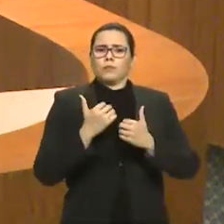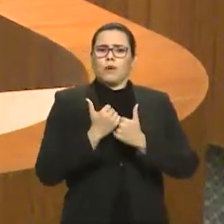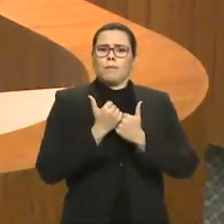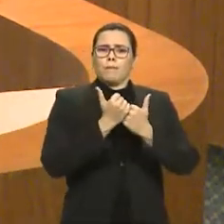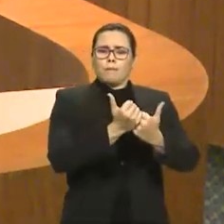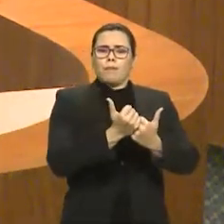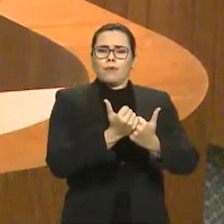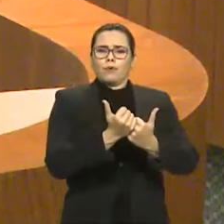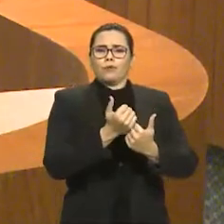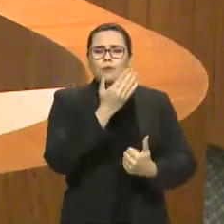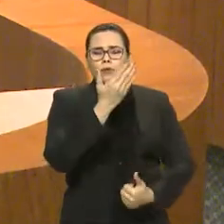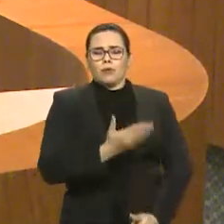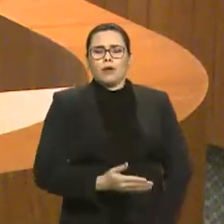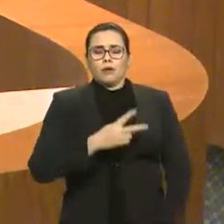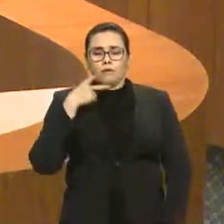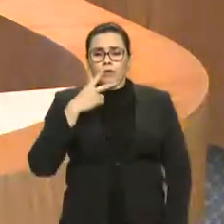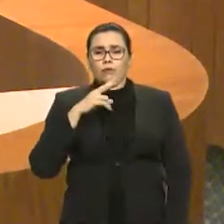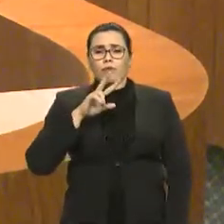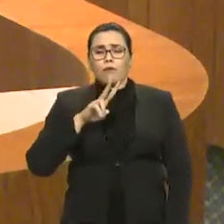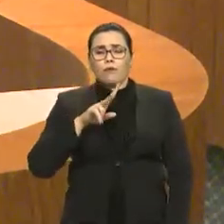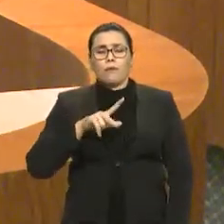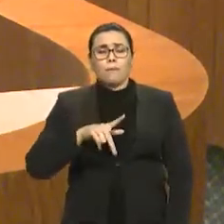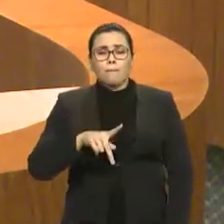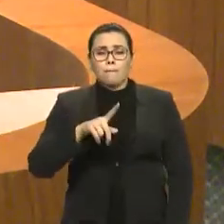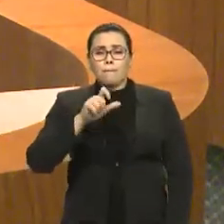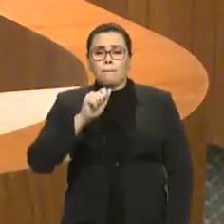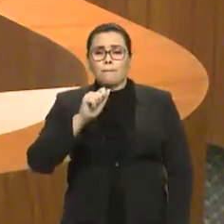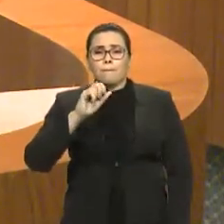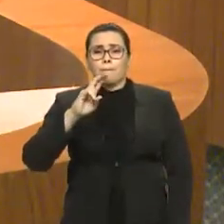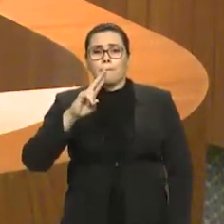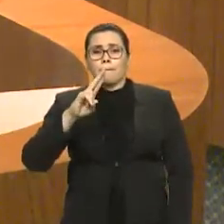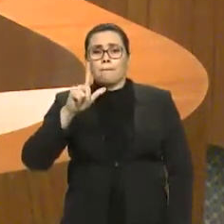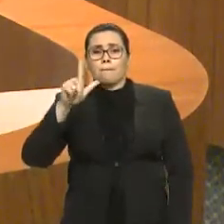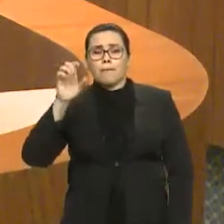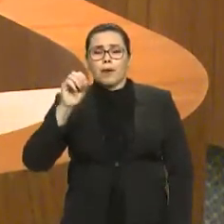presidência da Câmara de Vereadores de São Luís. É o que tinha para o momento, senhor presidente.